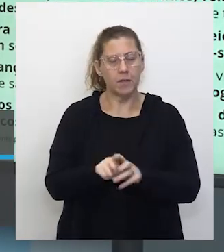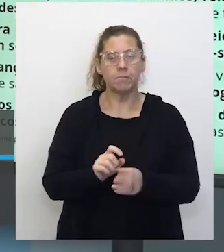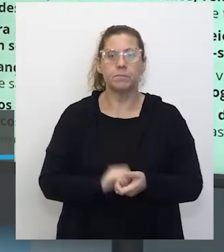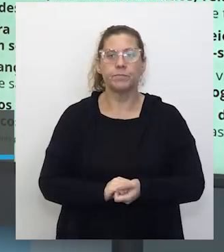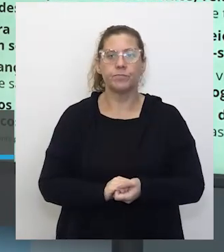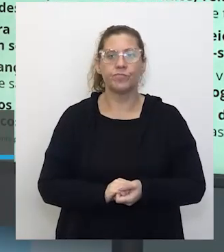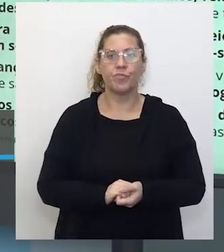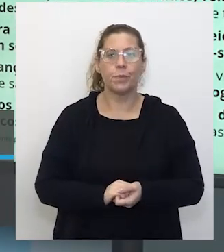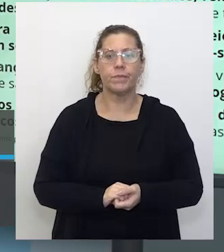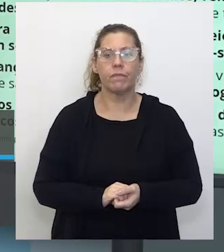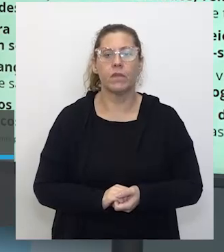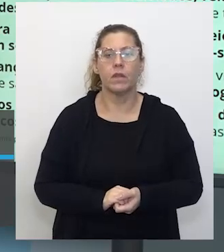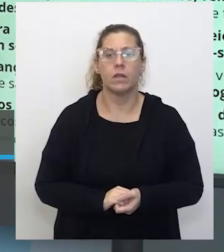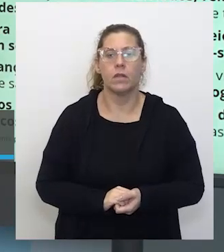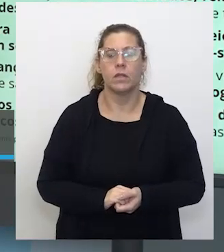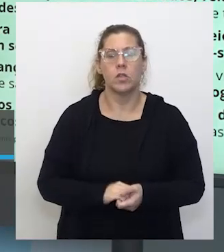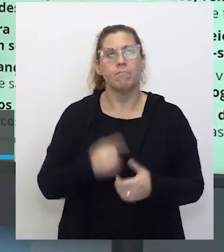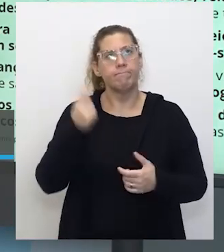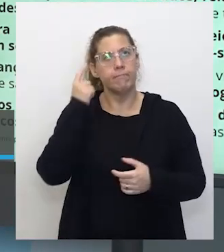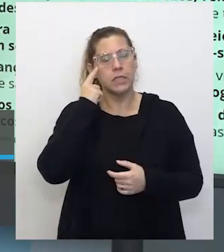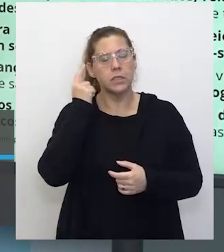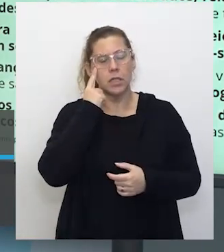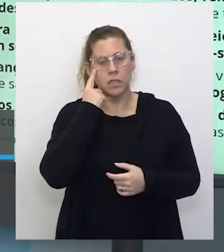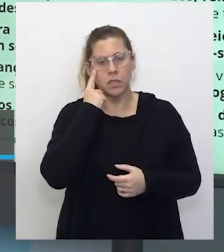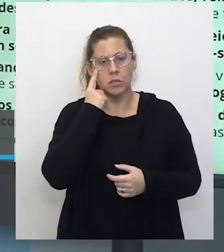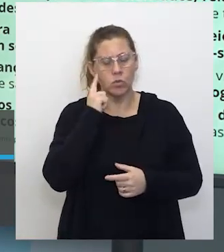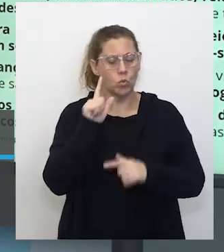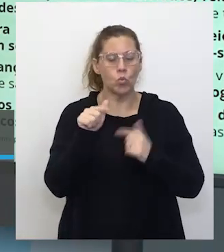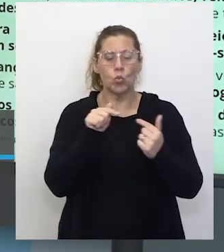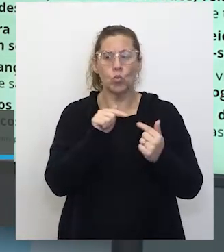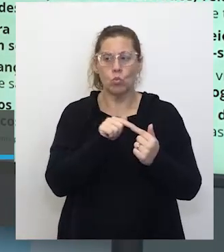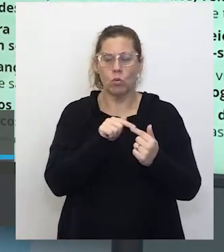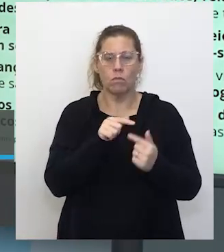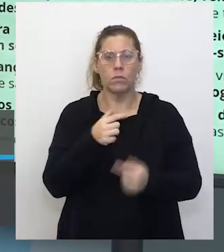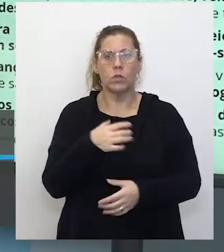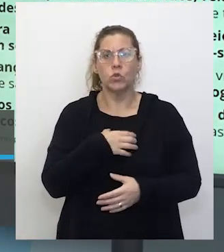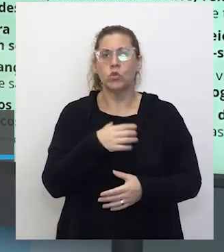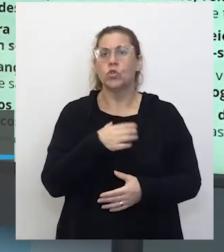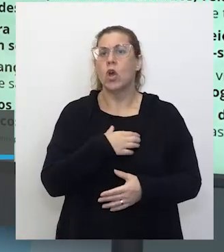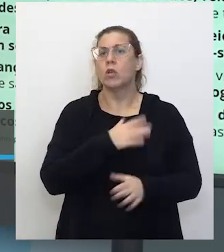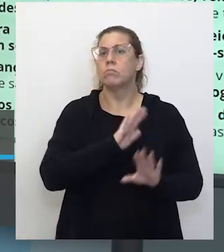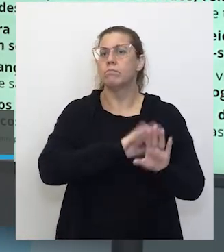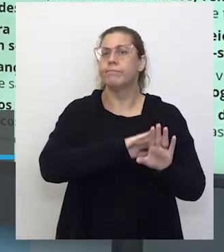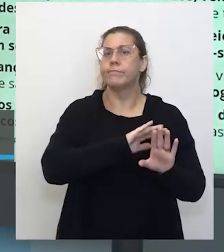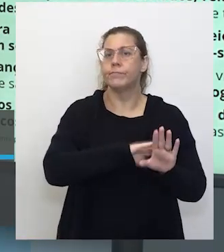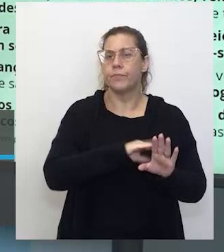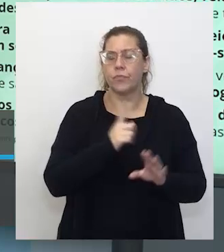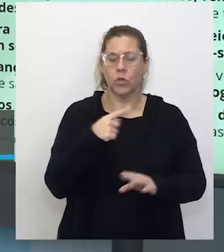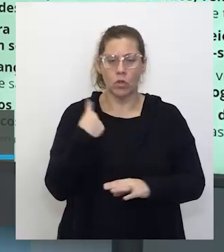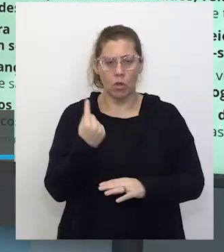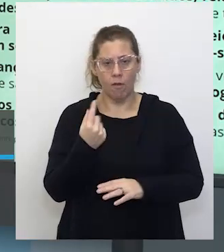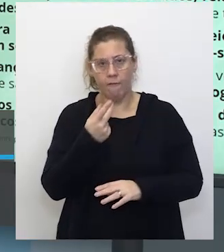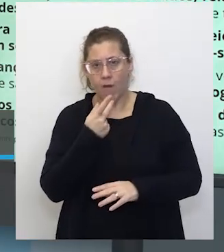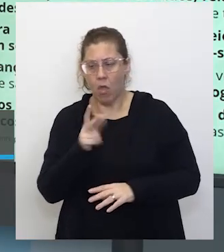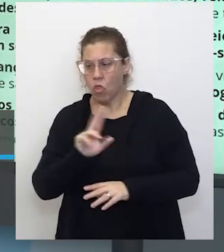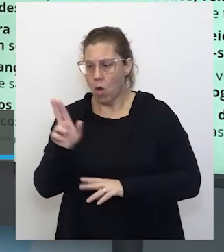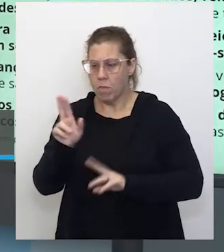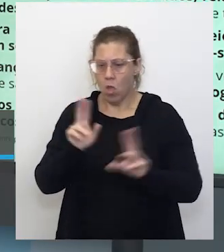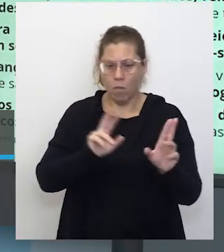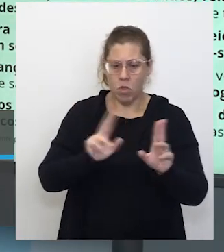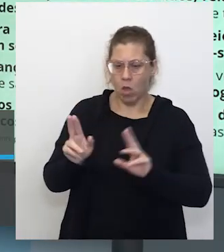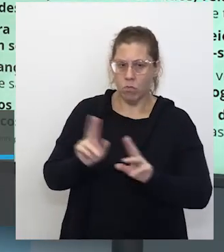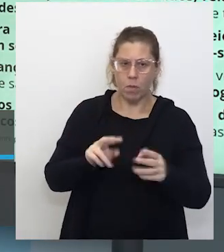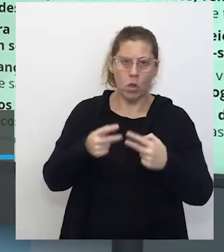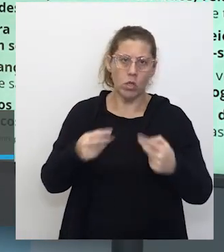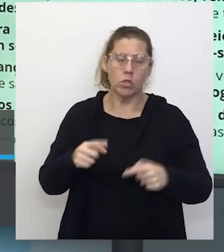Então, partindo dessa perspectiva, né, da maneira arbitrária que o ser humano nomeia as coisas, nós